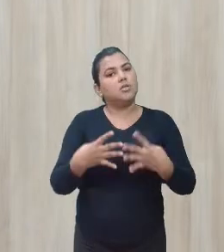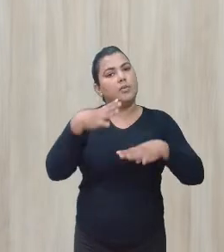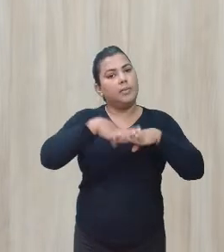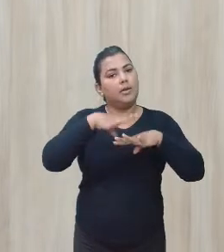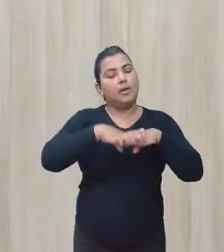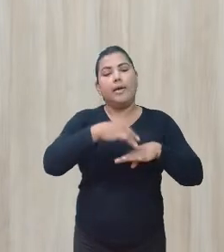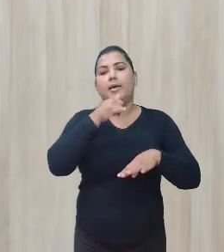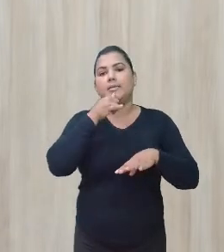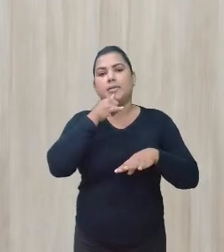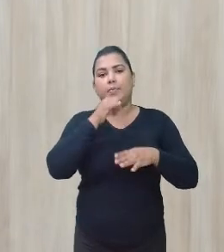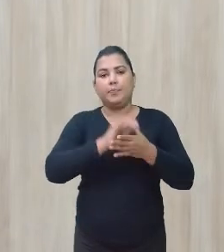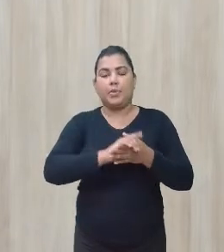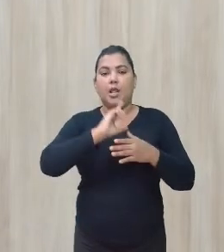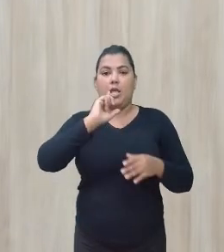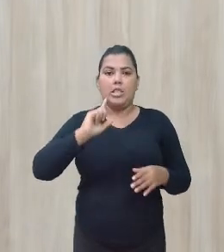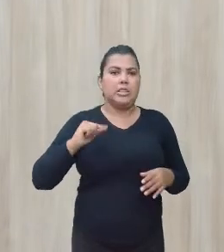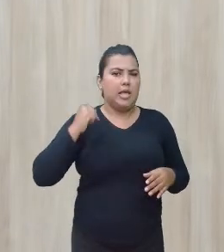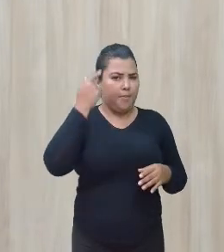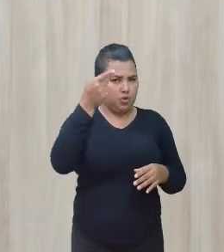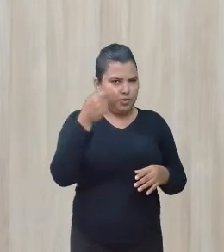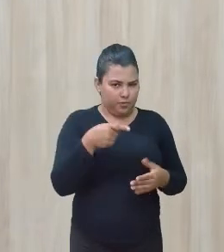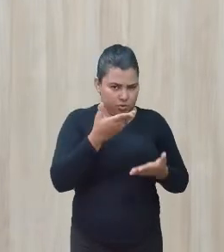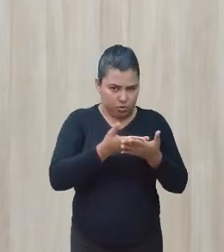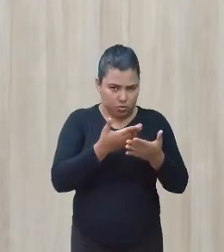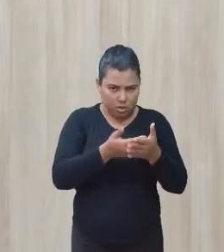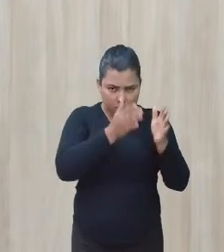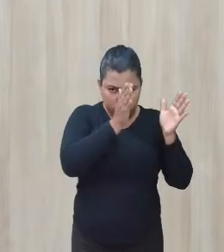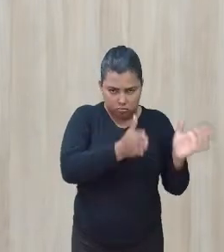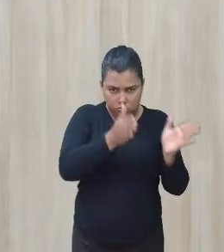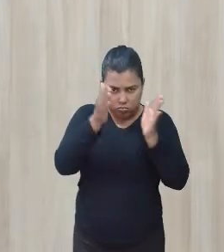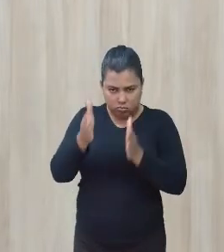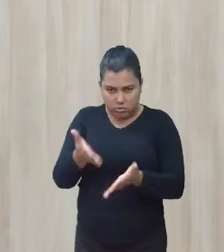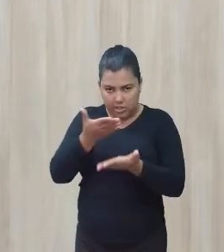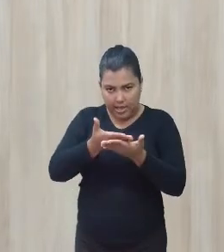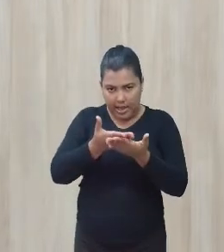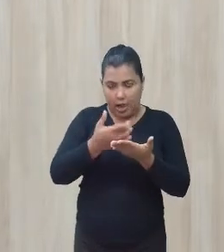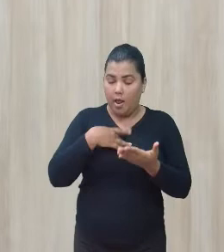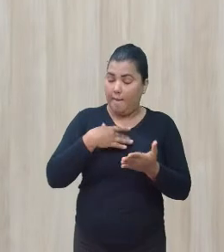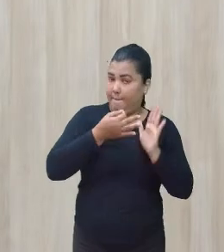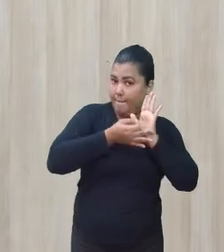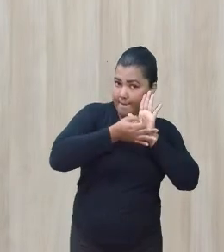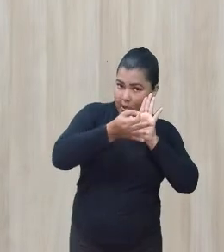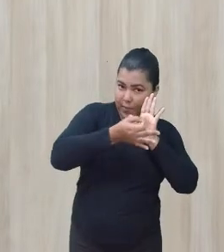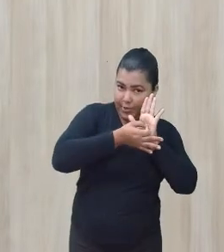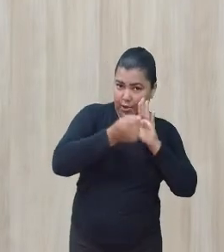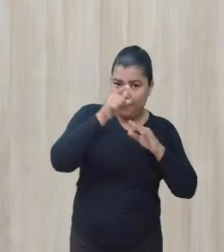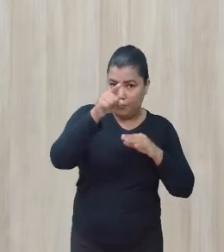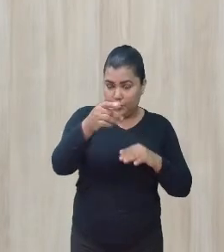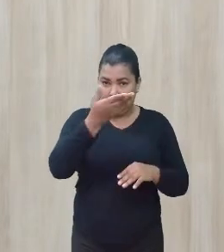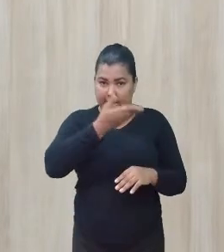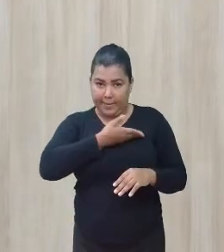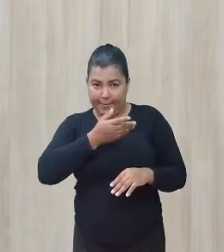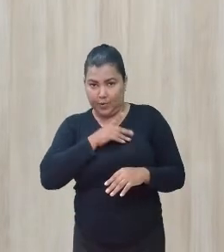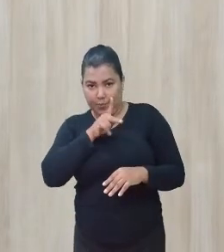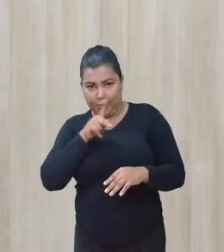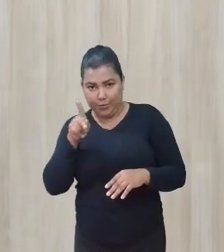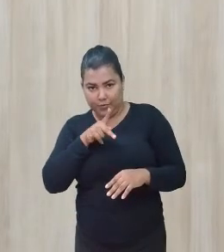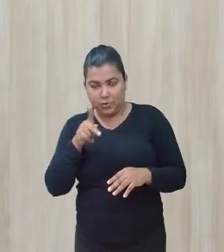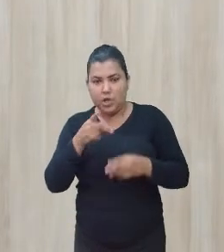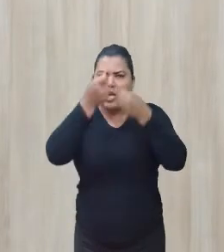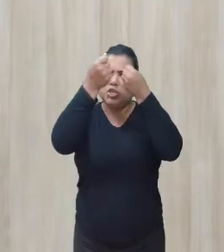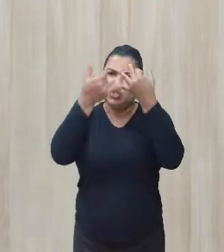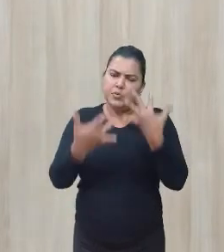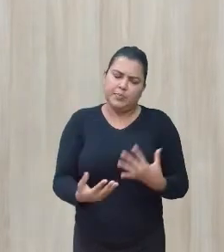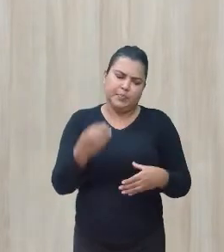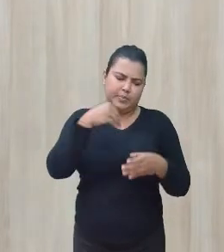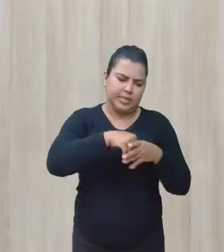exemplo, depois que você estudar esses dois blocos de aula, eu sugiro a você, colega professor, colega professora, explicar em